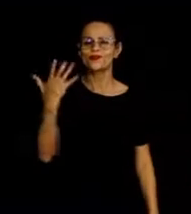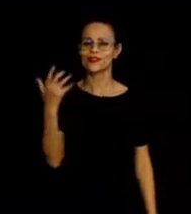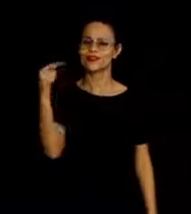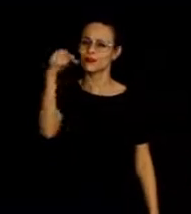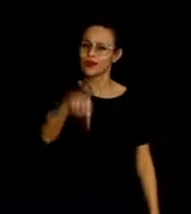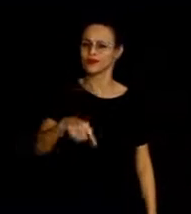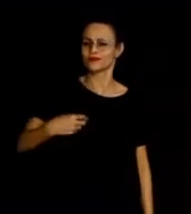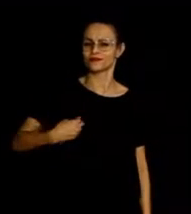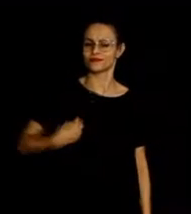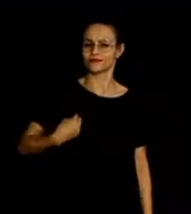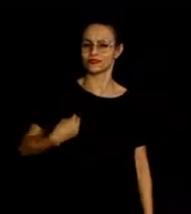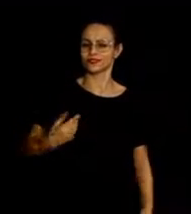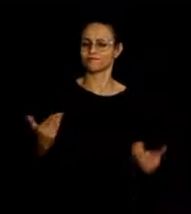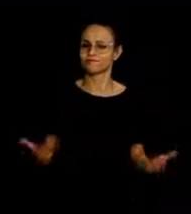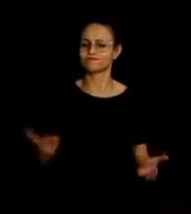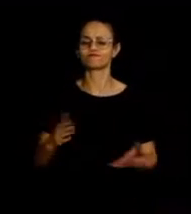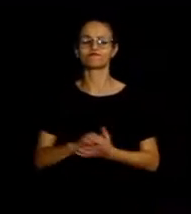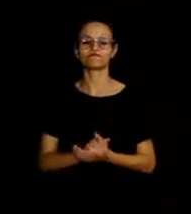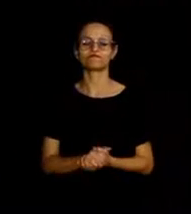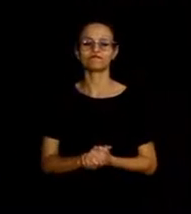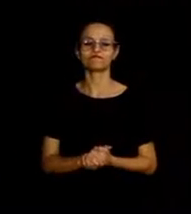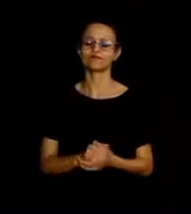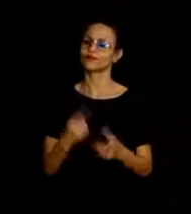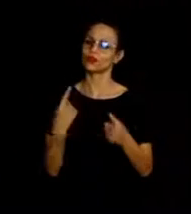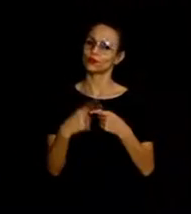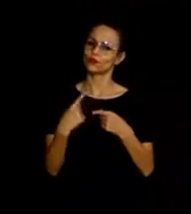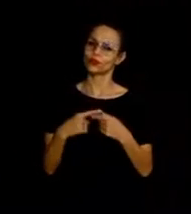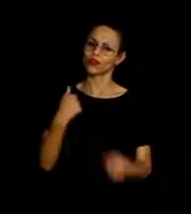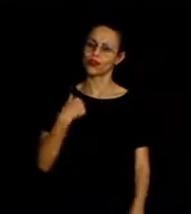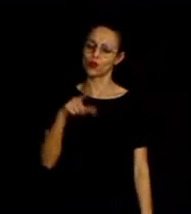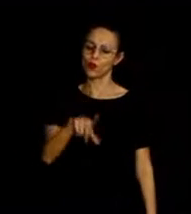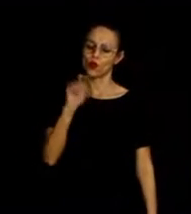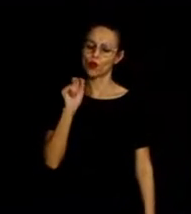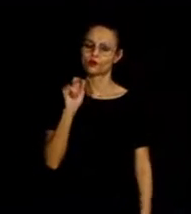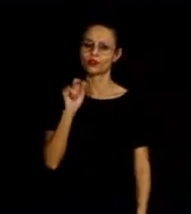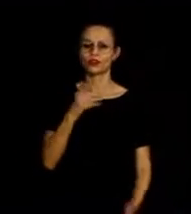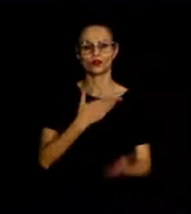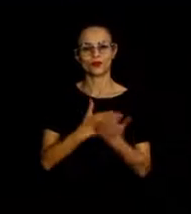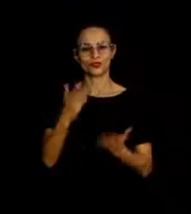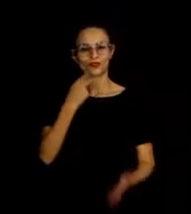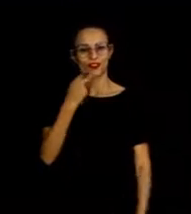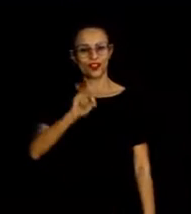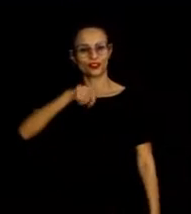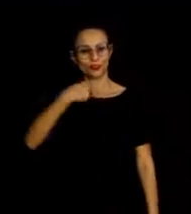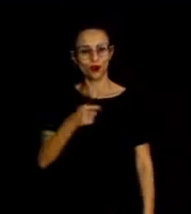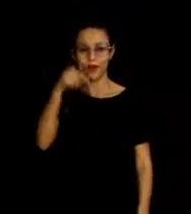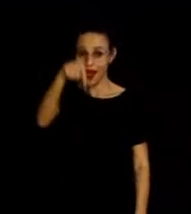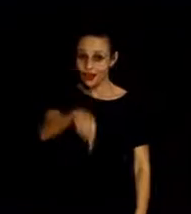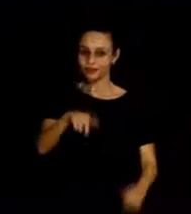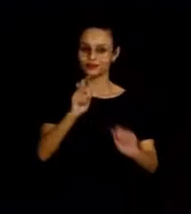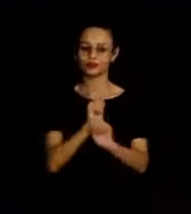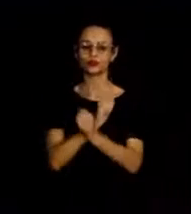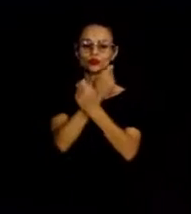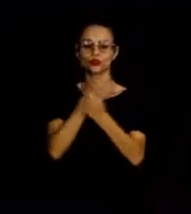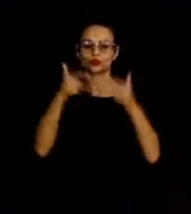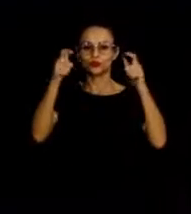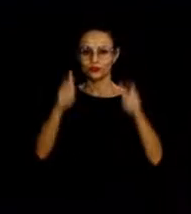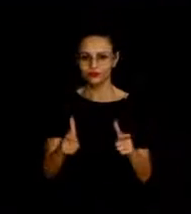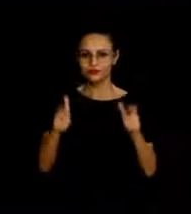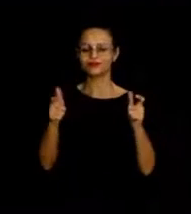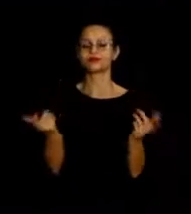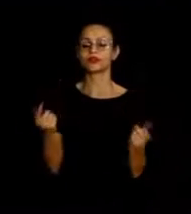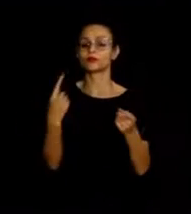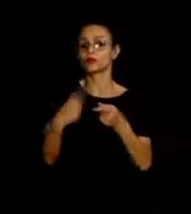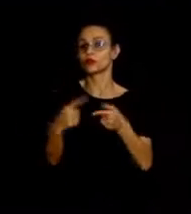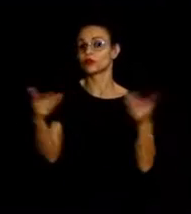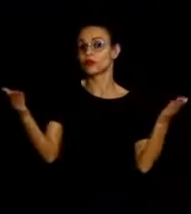e por que que eu optei por começar a falar sobre o campus porque